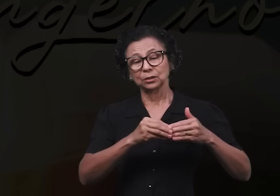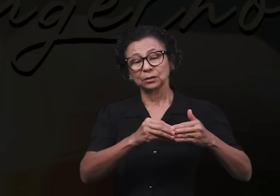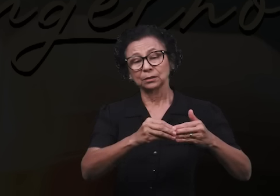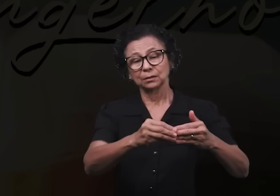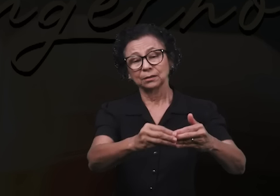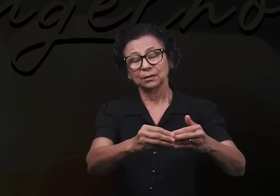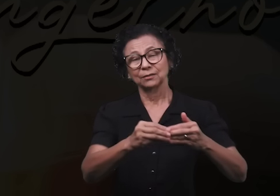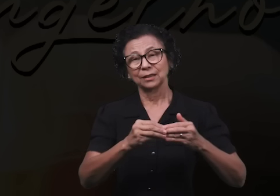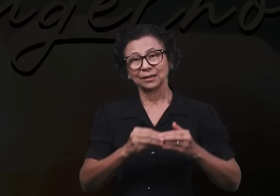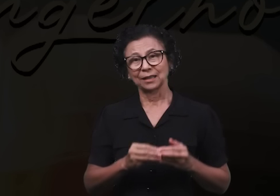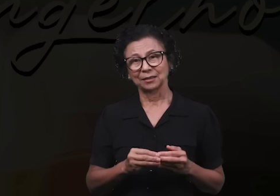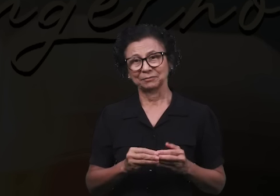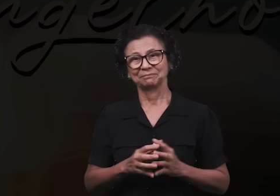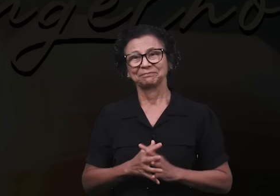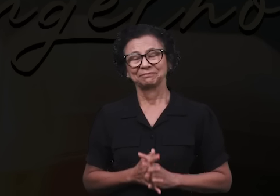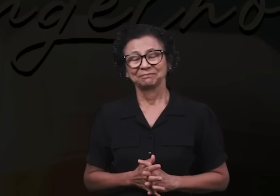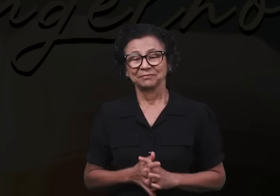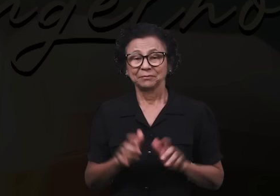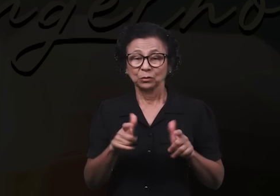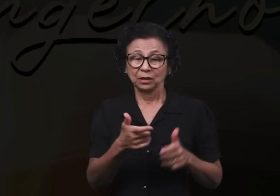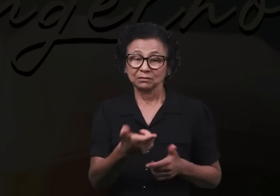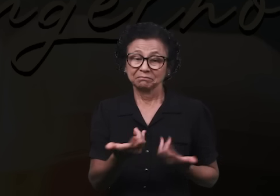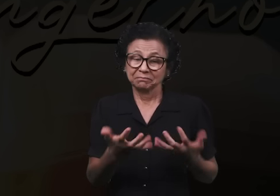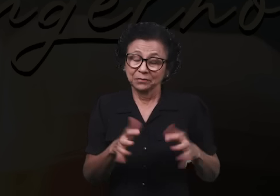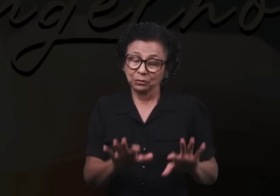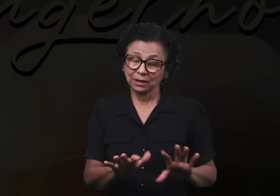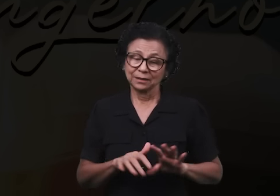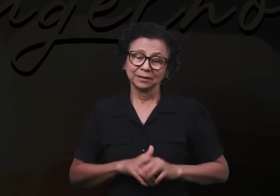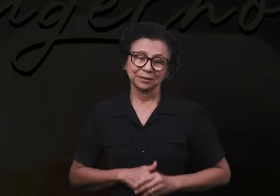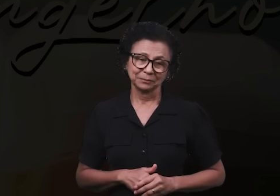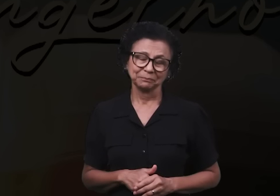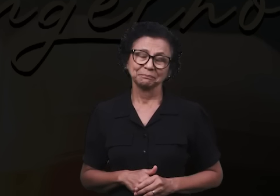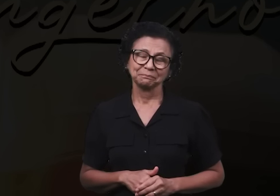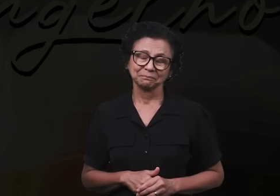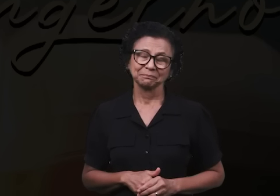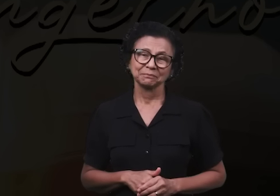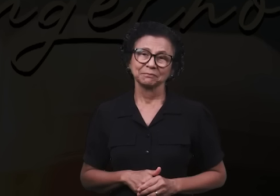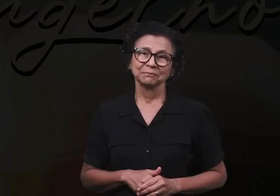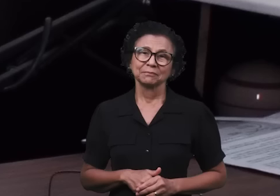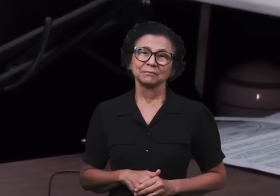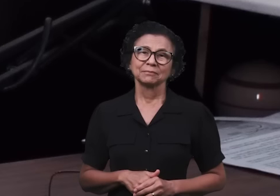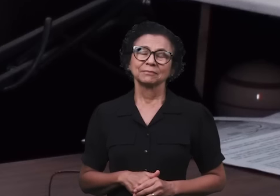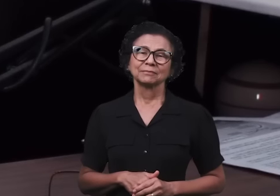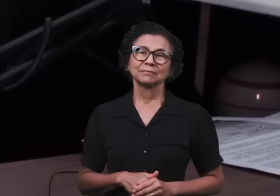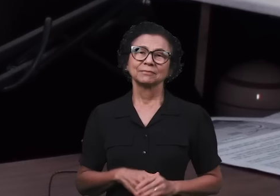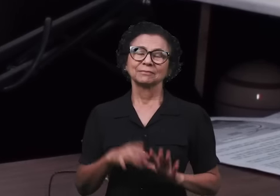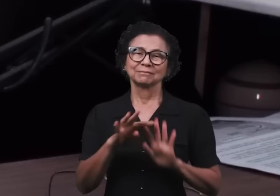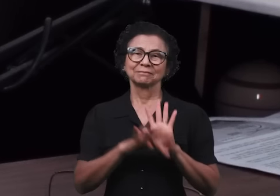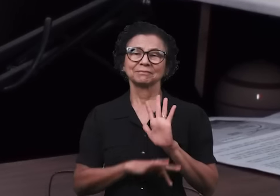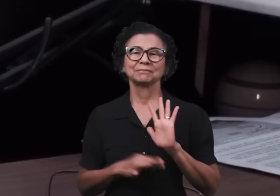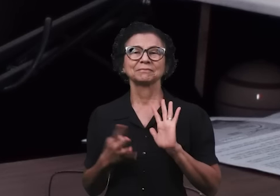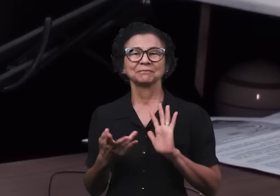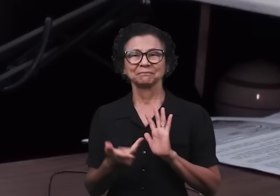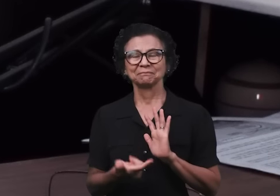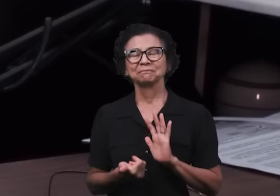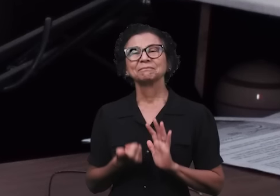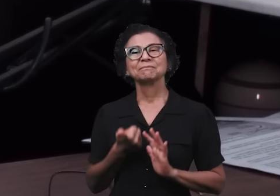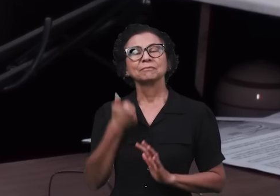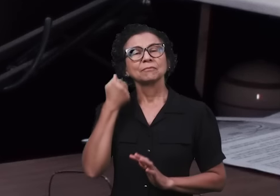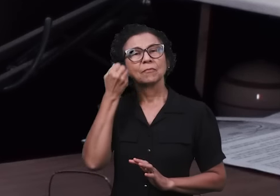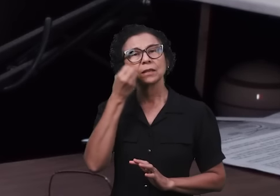te cingirá, e te levará para onde tu não queiras. Esse texto é um texto